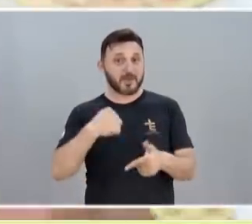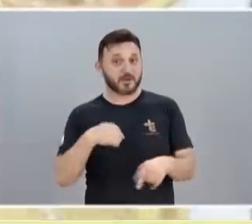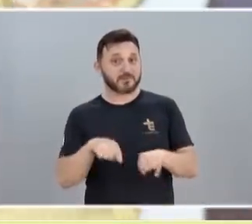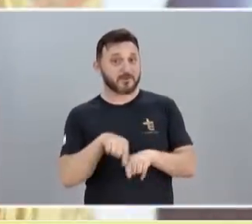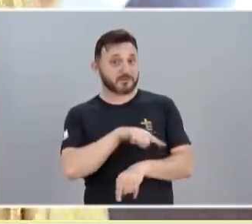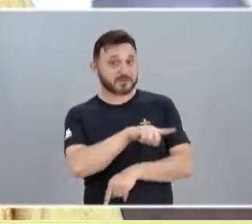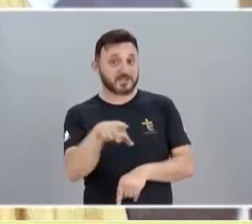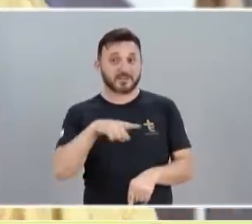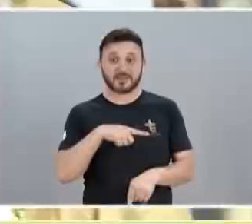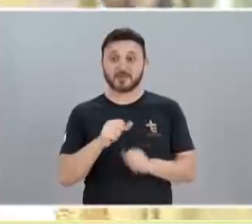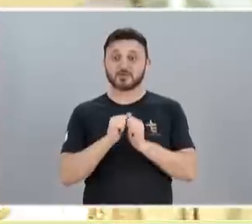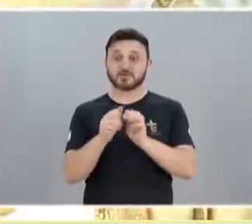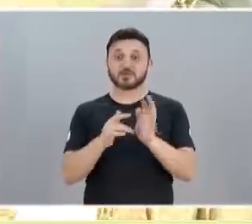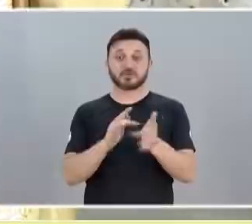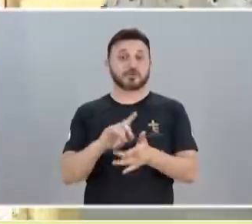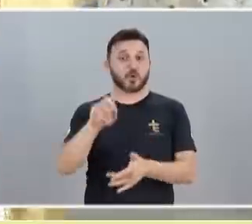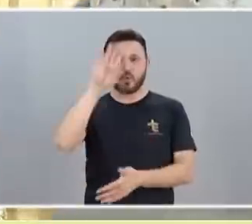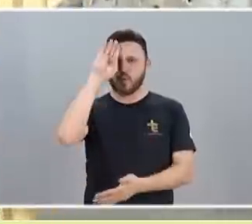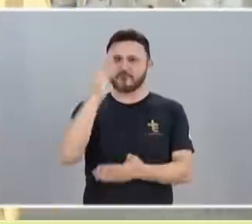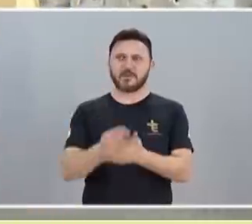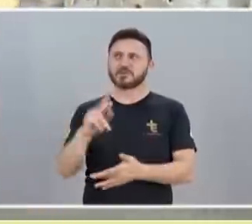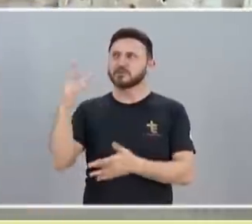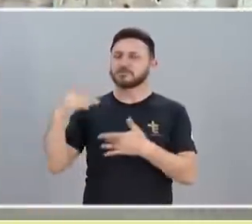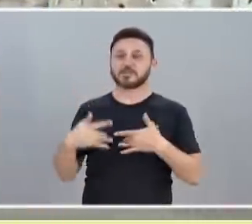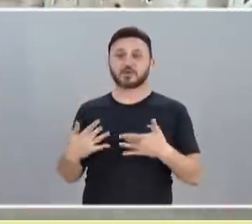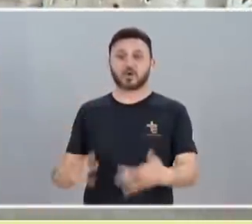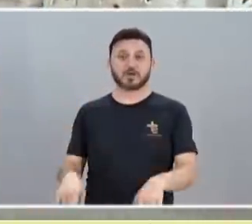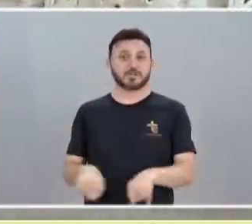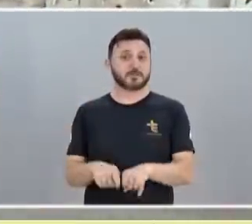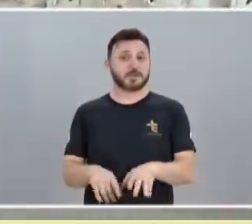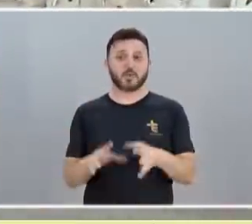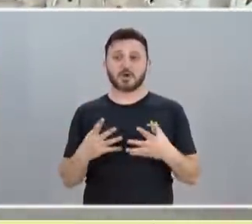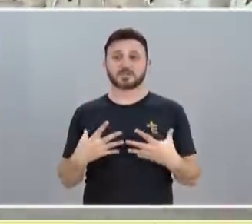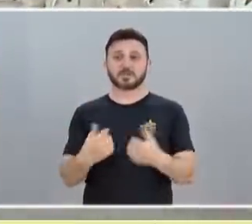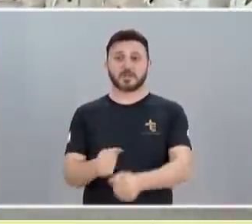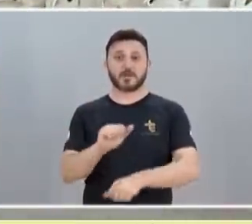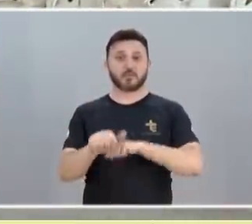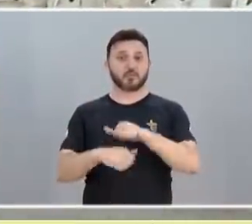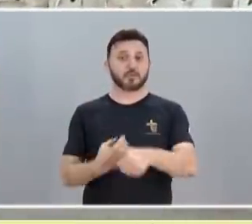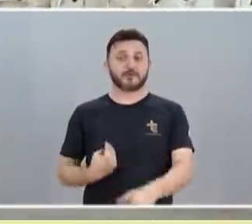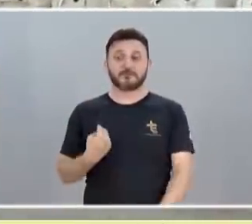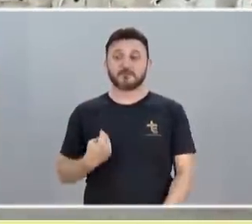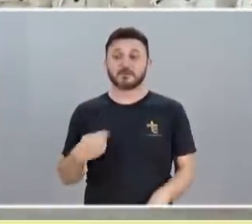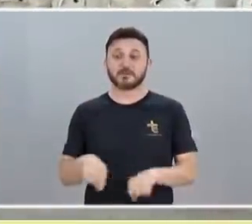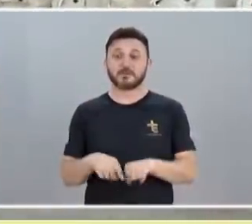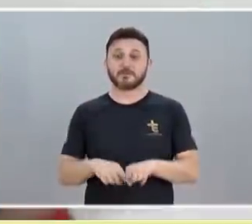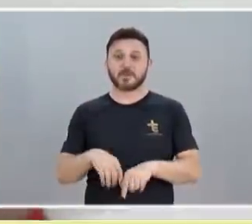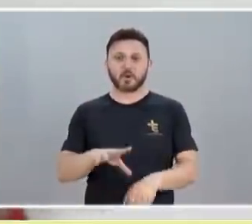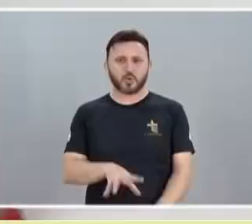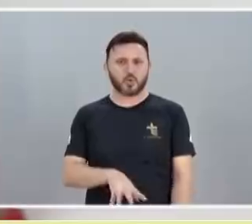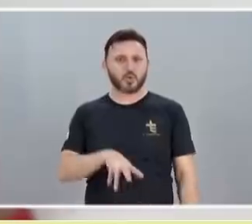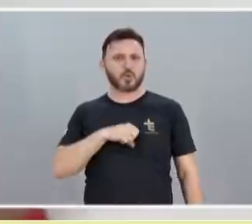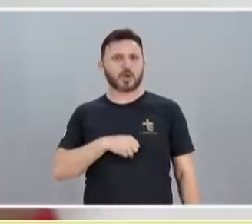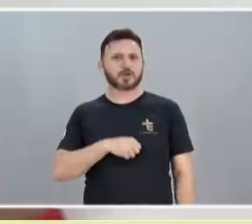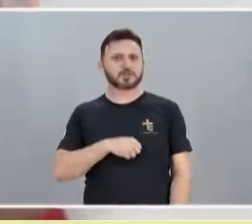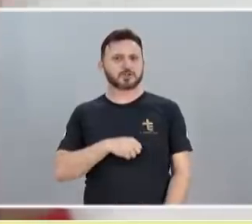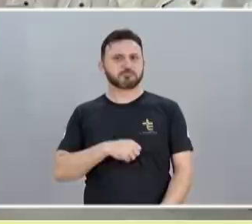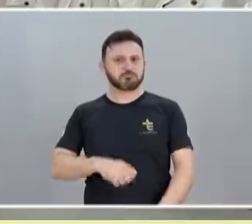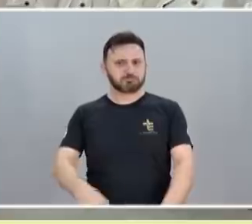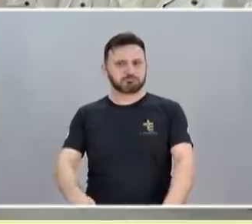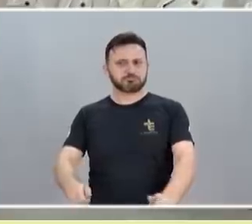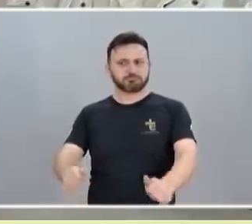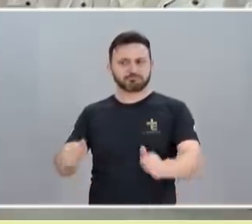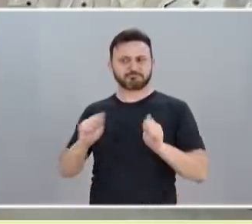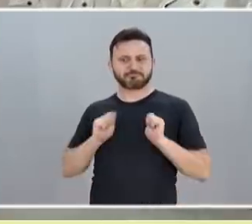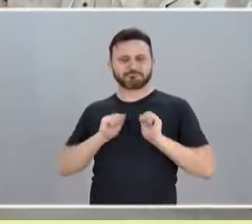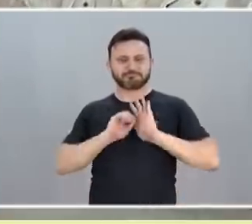temos com Jesus, não confiar na sua misericórdia, não aceitar mudar de vida, não ter coragem de renunciar. Problemas que eu e